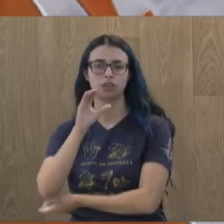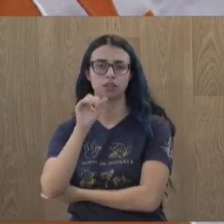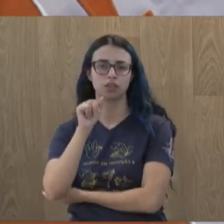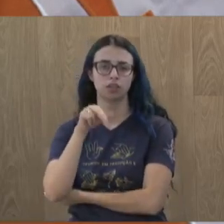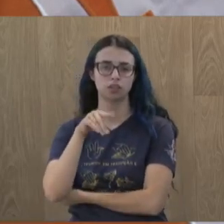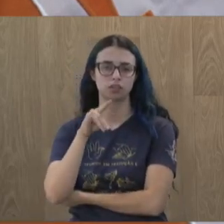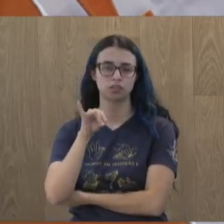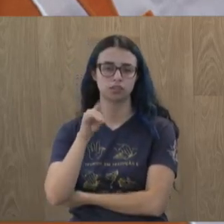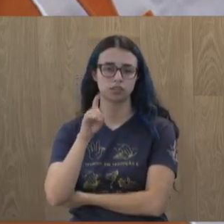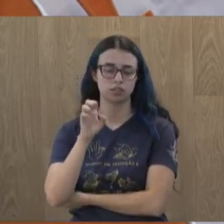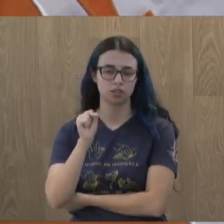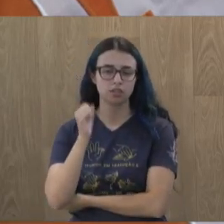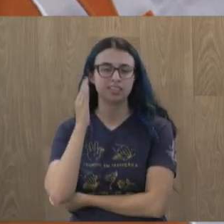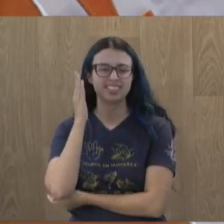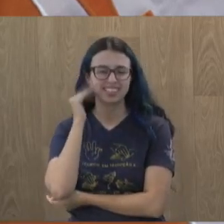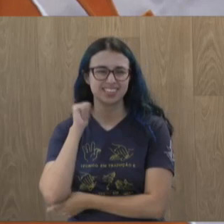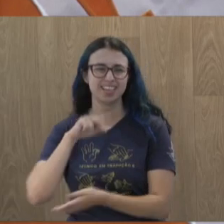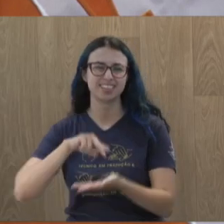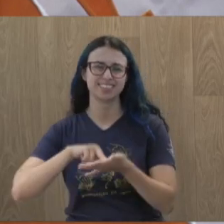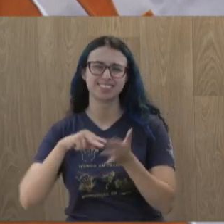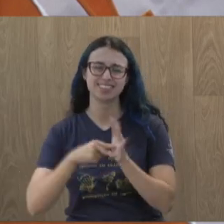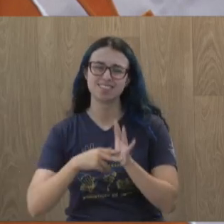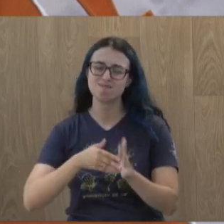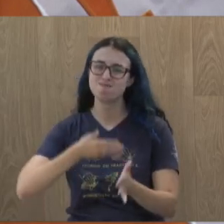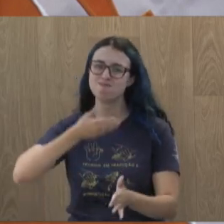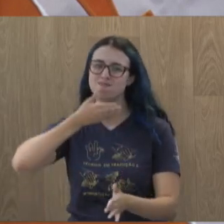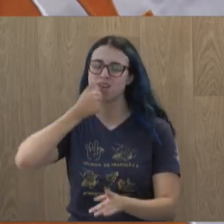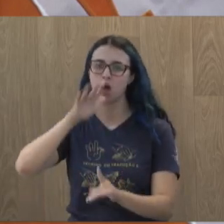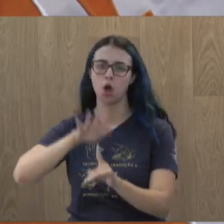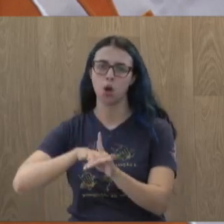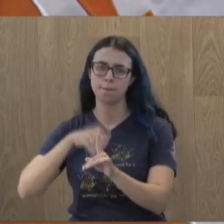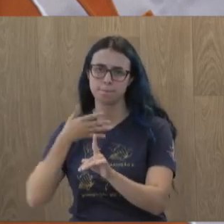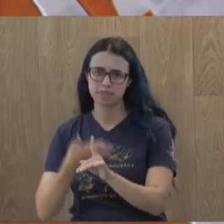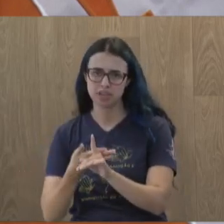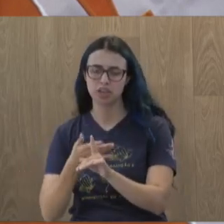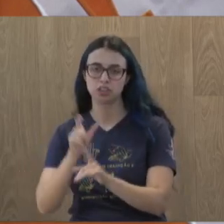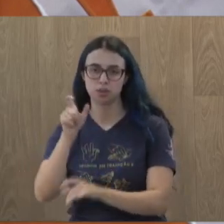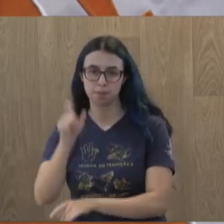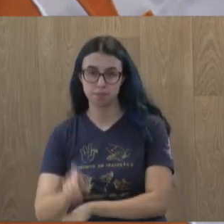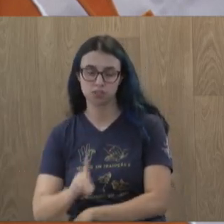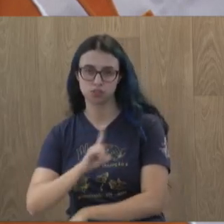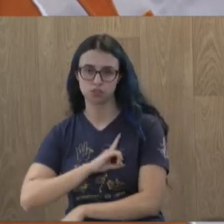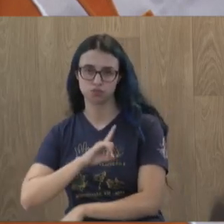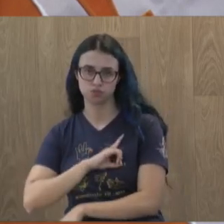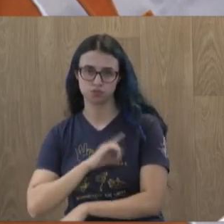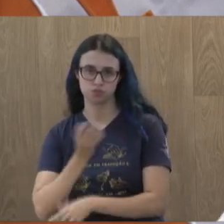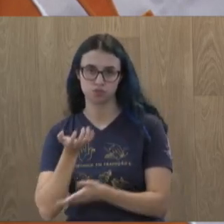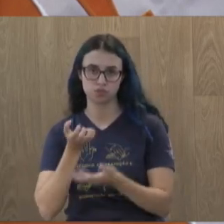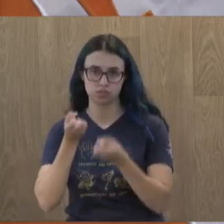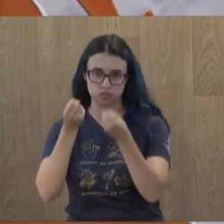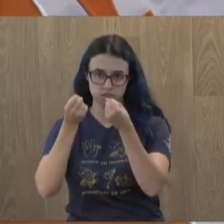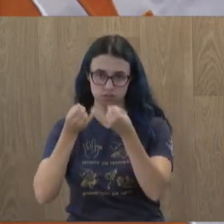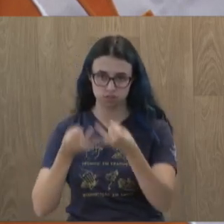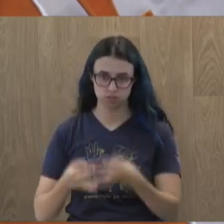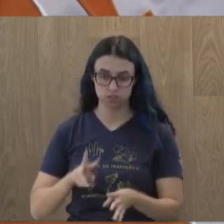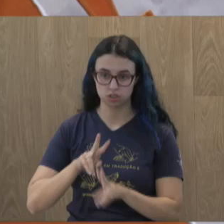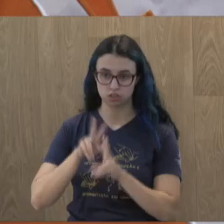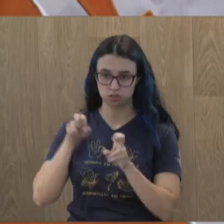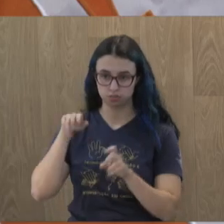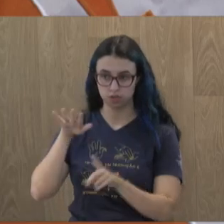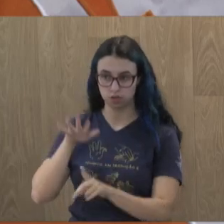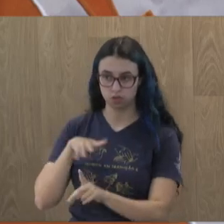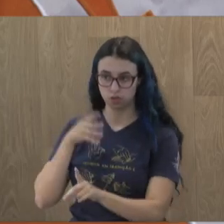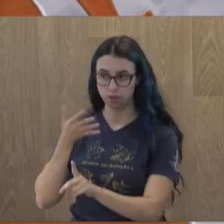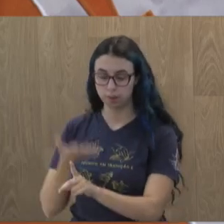mérito que um cidadão divinopolitano pode receber. Eu queria falar um pouquinho aqui sobre essa medalha,